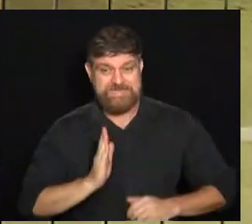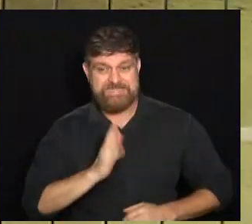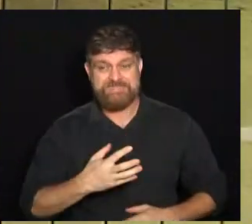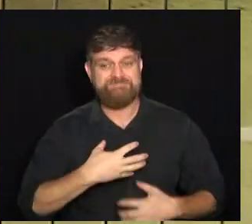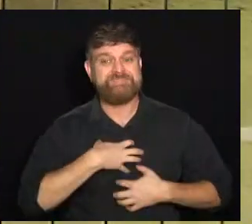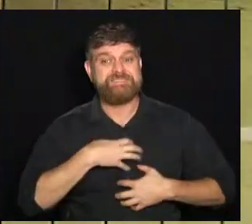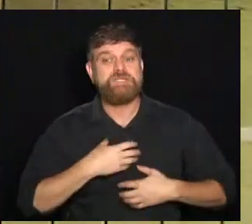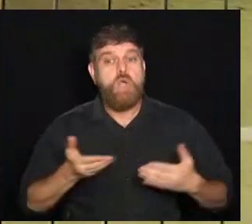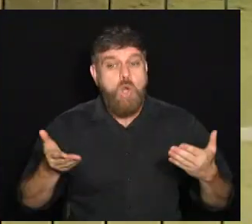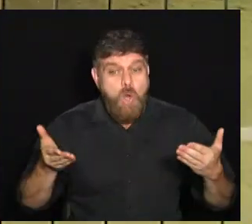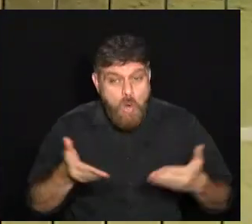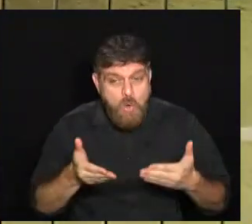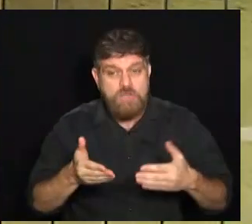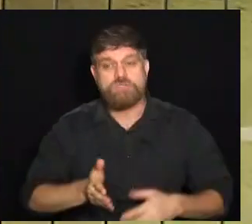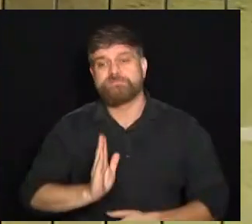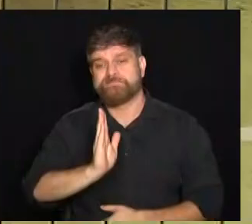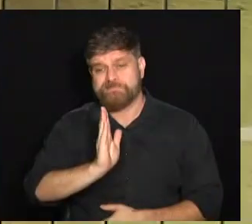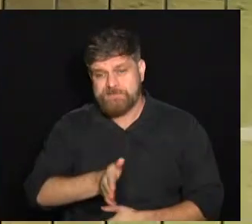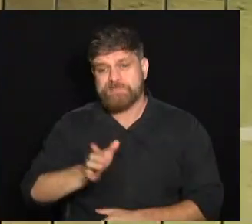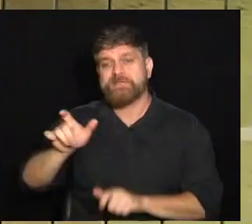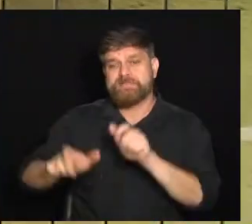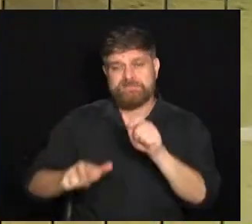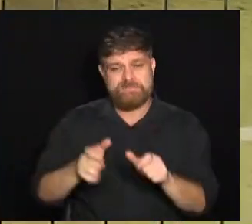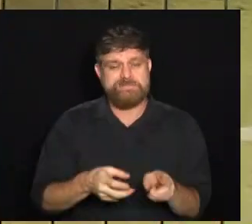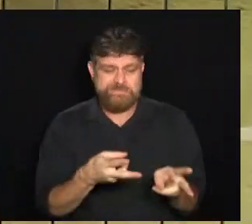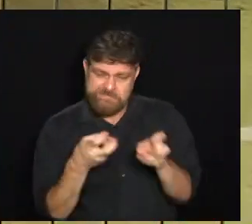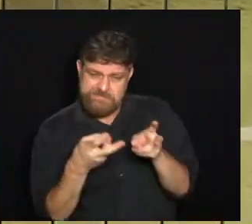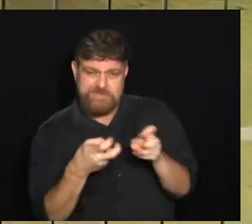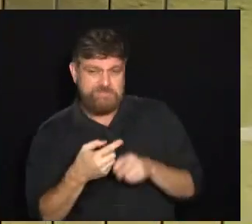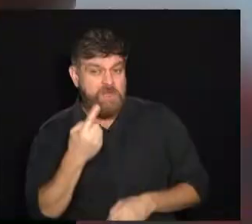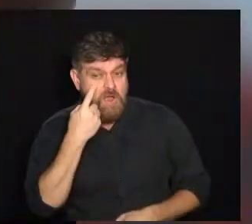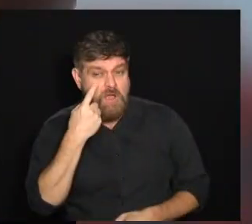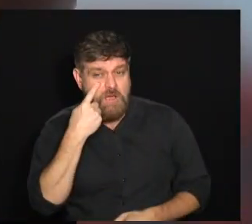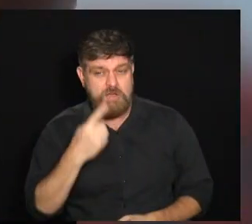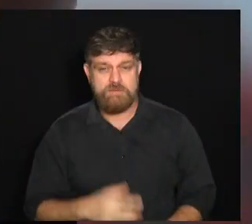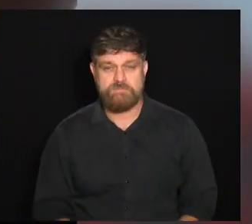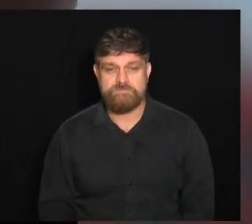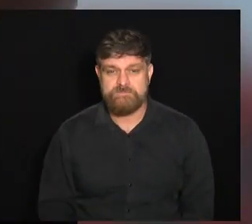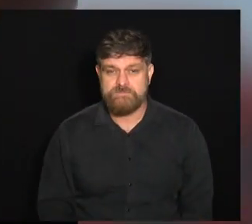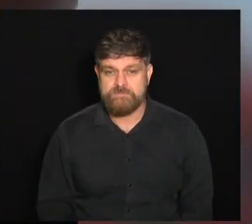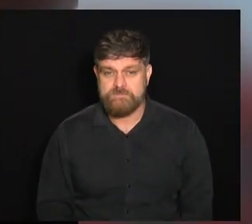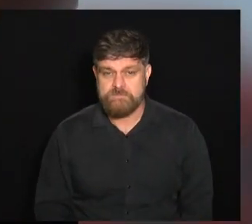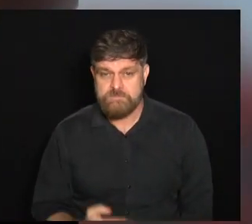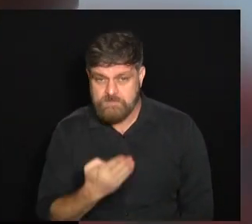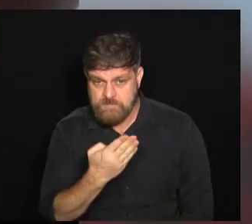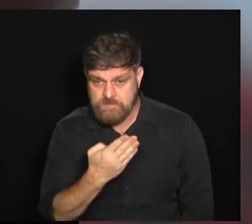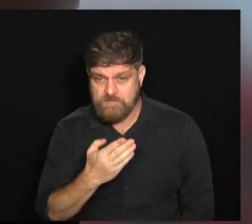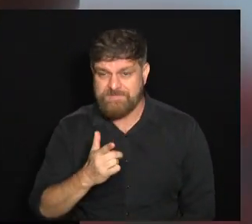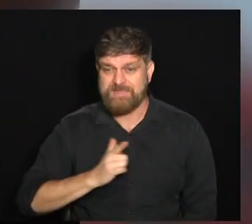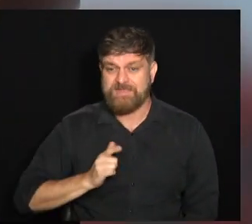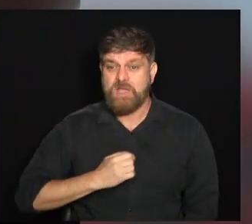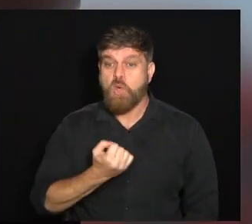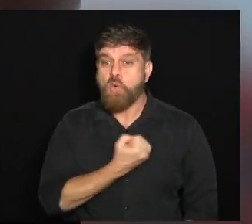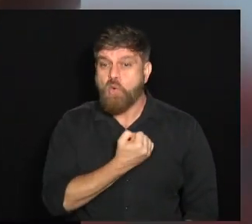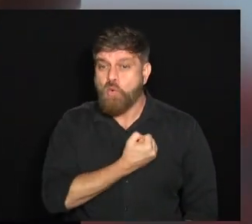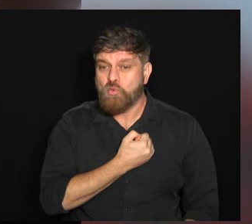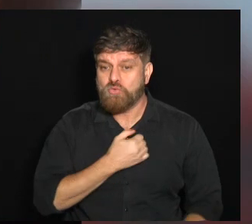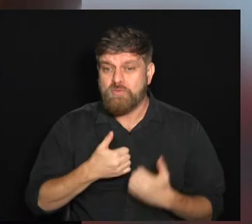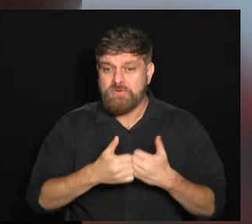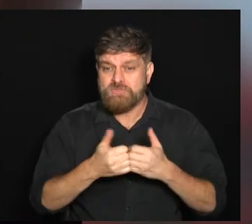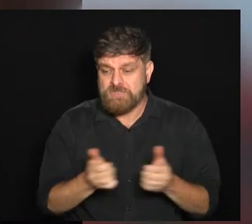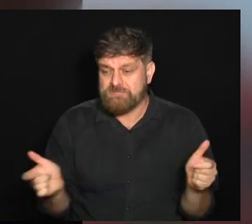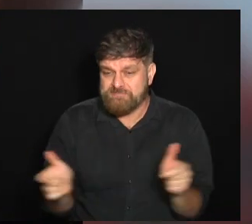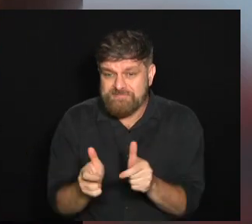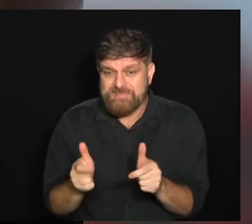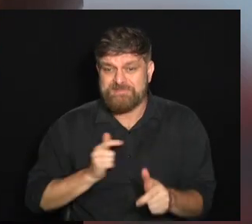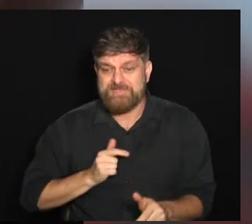sentido hoje pelos passageiros. Veja. Os reflexos desta redução já são